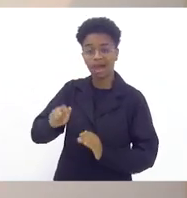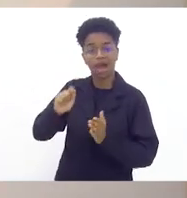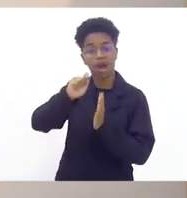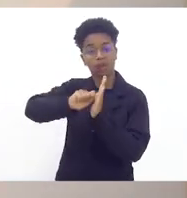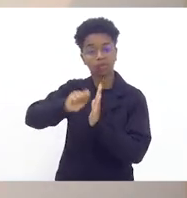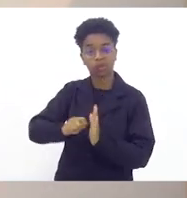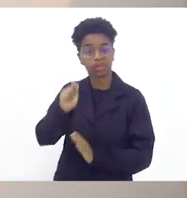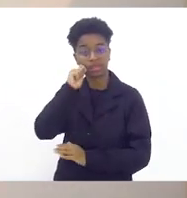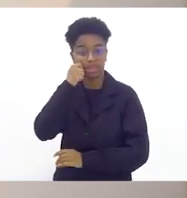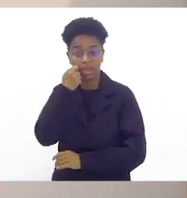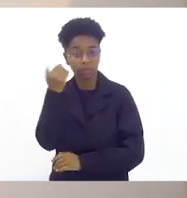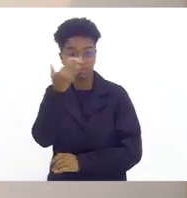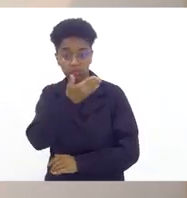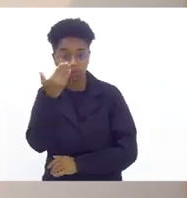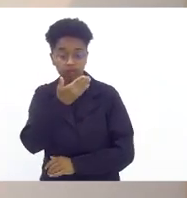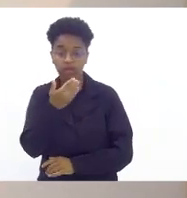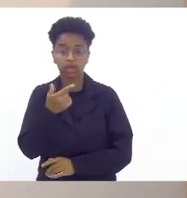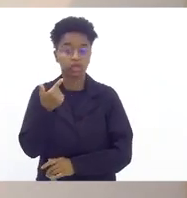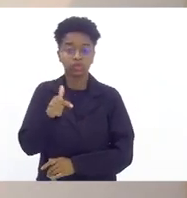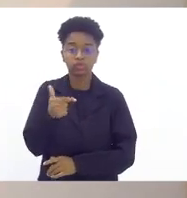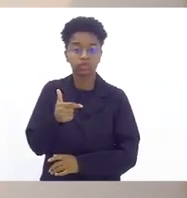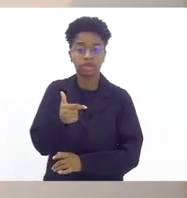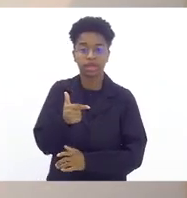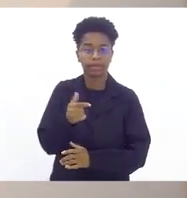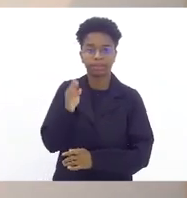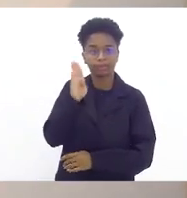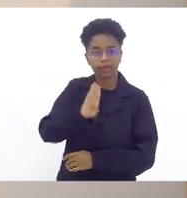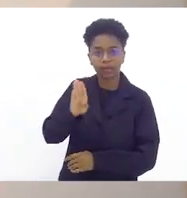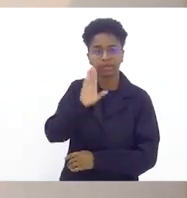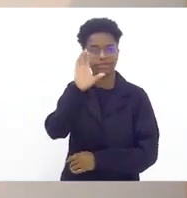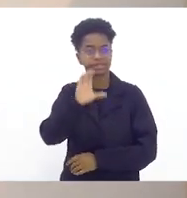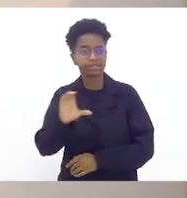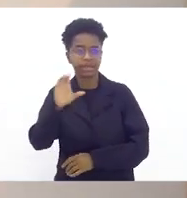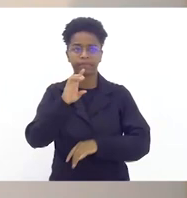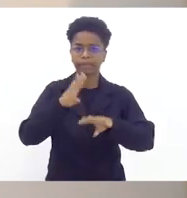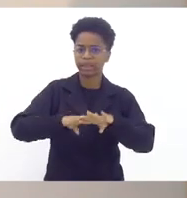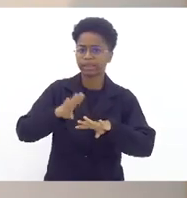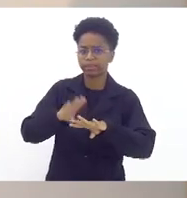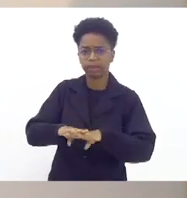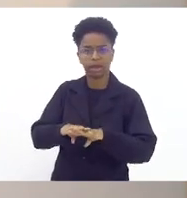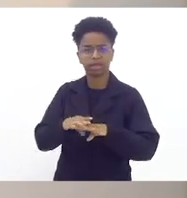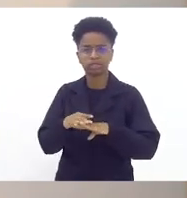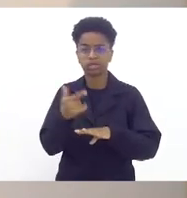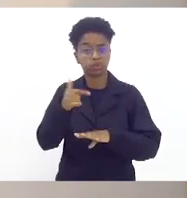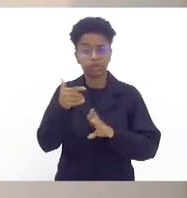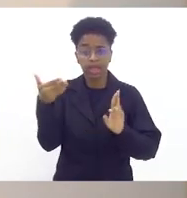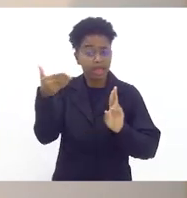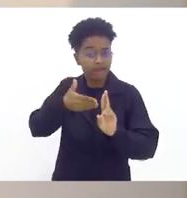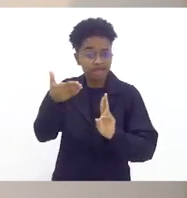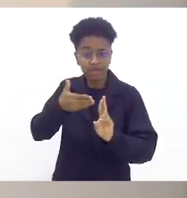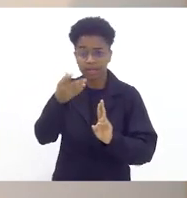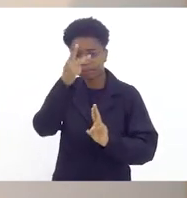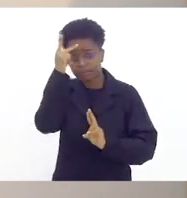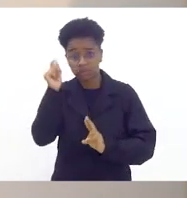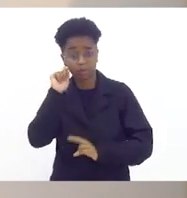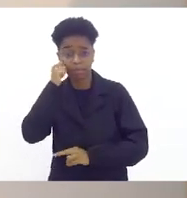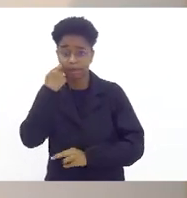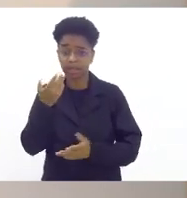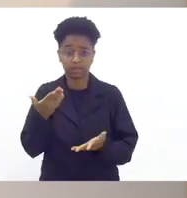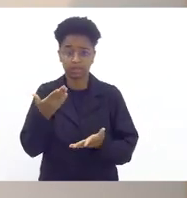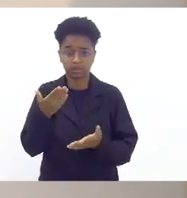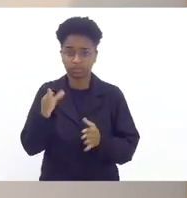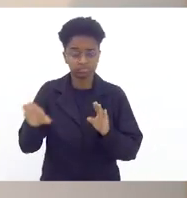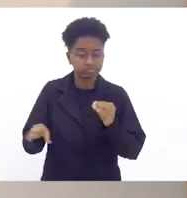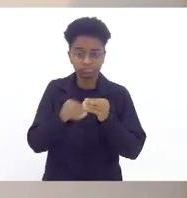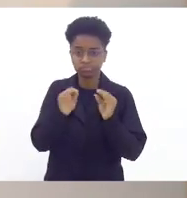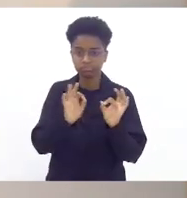didáticos, a gente não vê construção, a gente não vê na biologia, na ciência, na matemática, referências de pessoas pretas passando por ali. teve